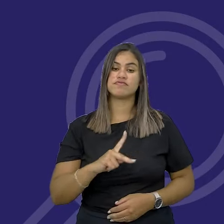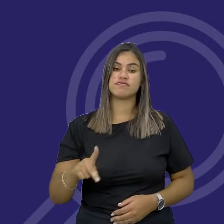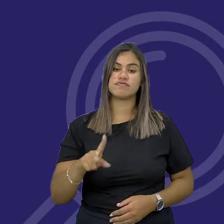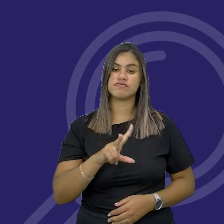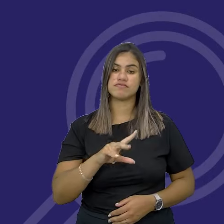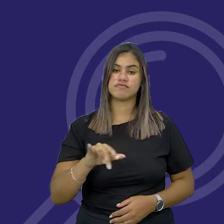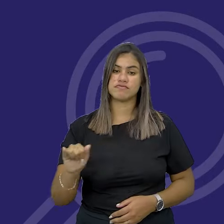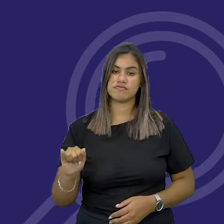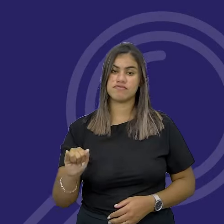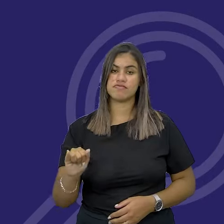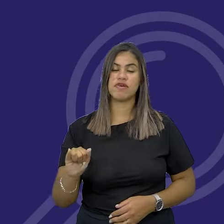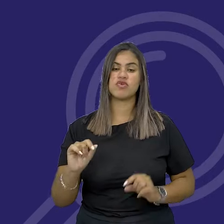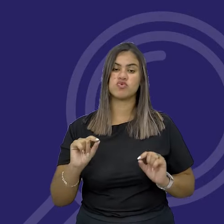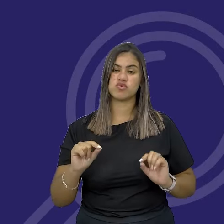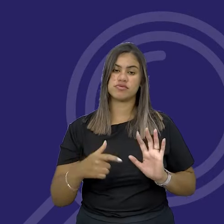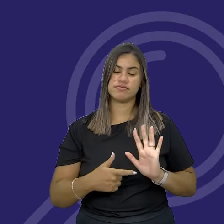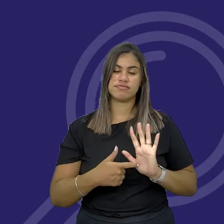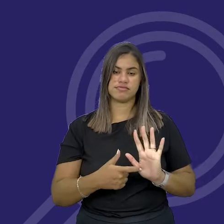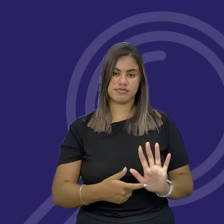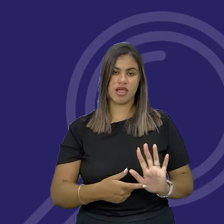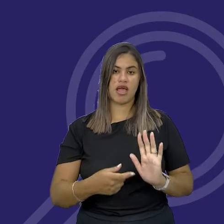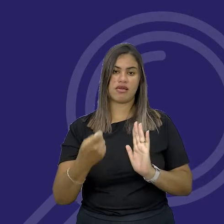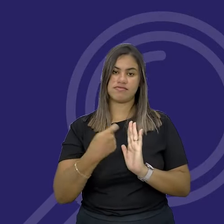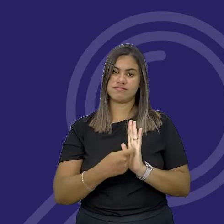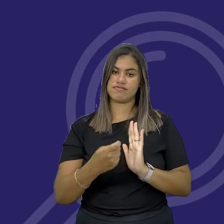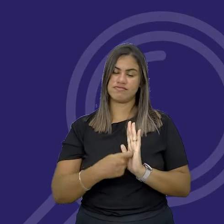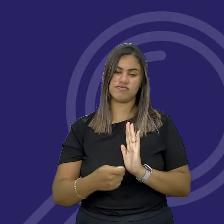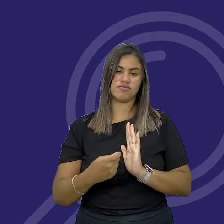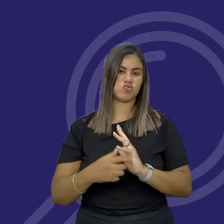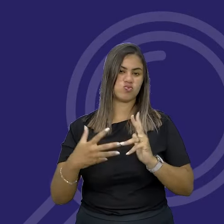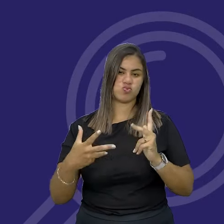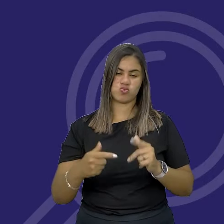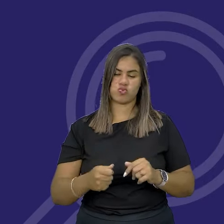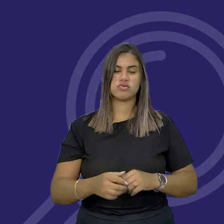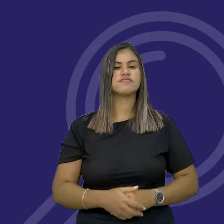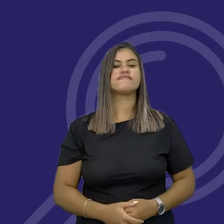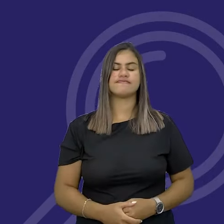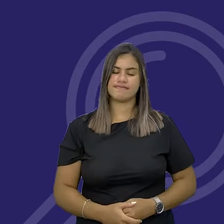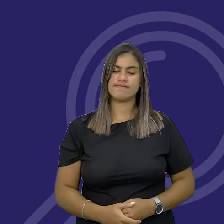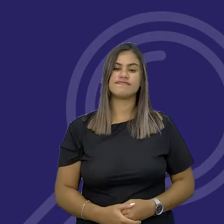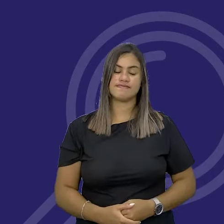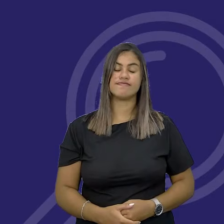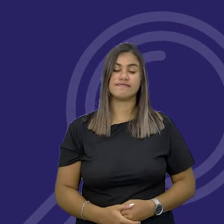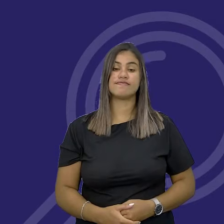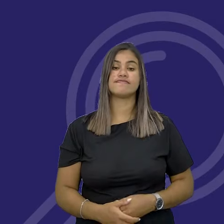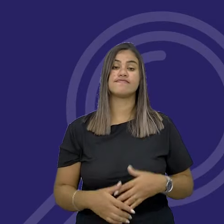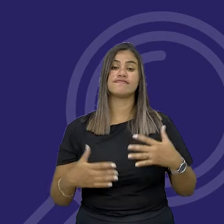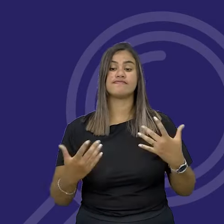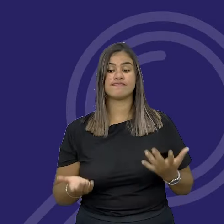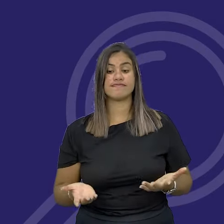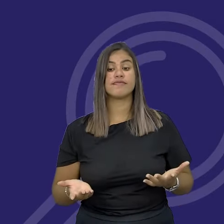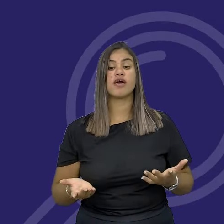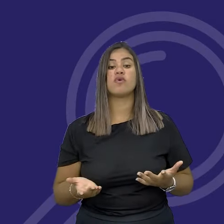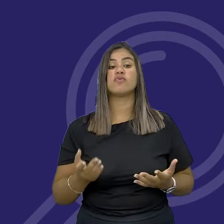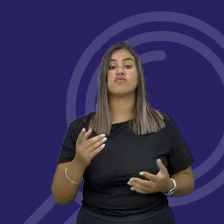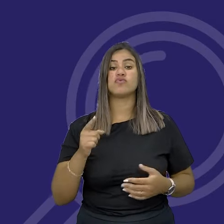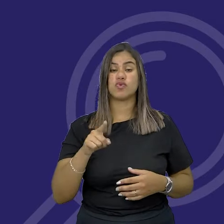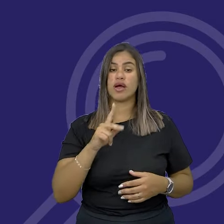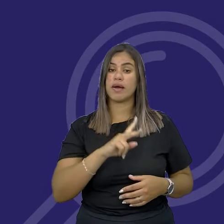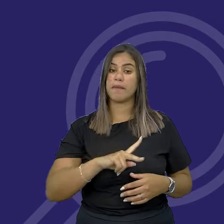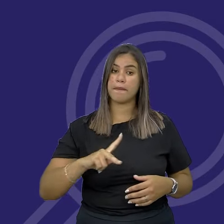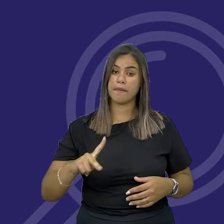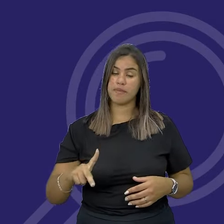mostrar, formalizar tudo aquilo que eles já fizeram. Então, nesse momento, professor, já que a gente está falando